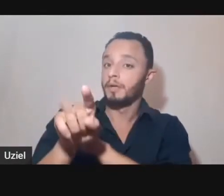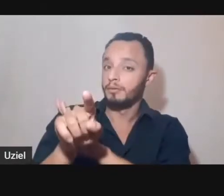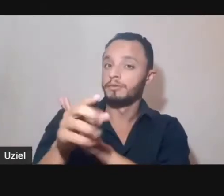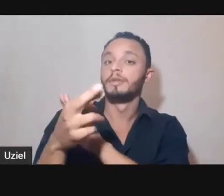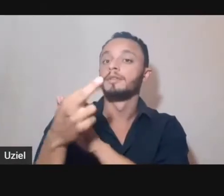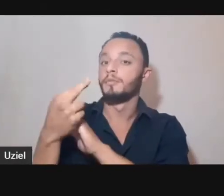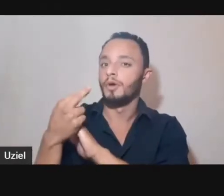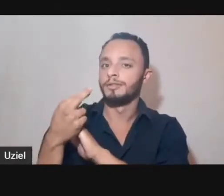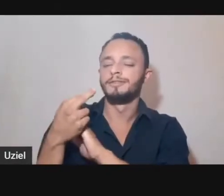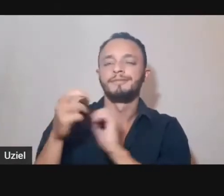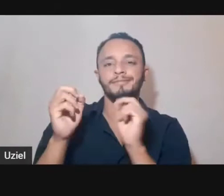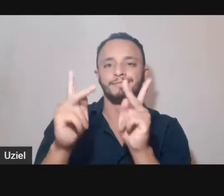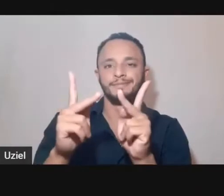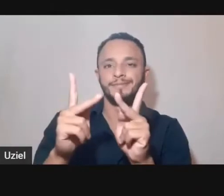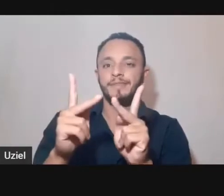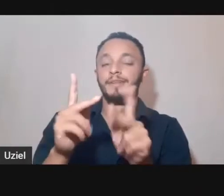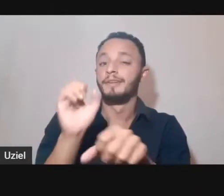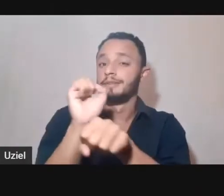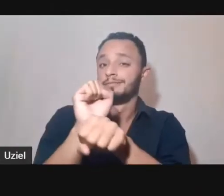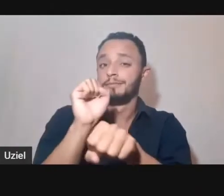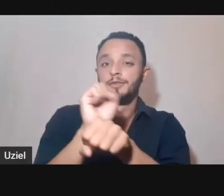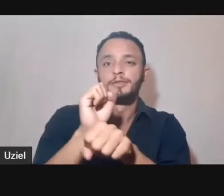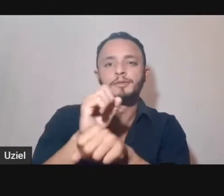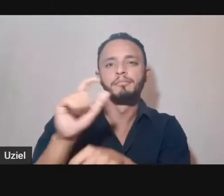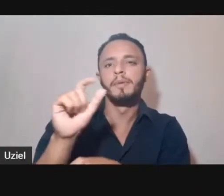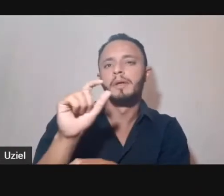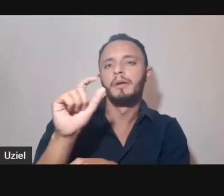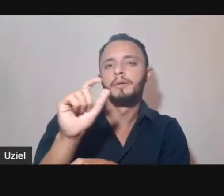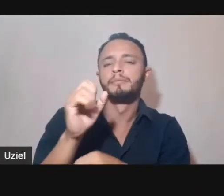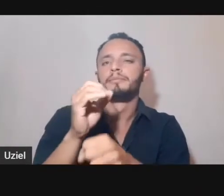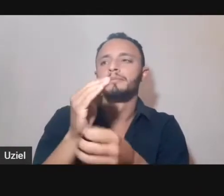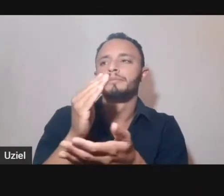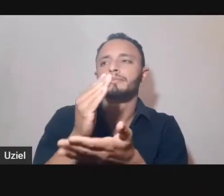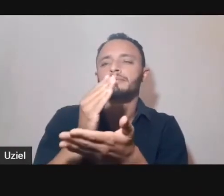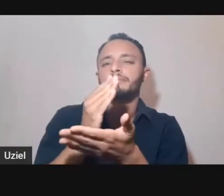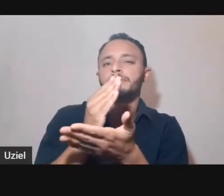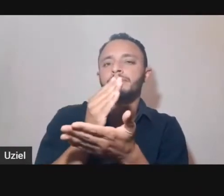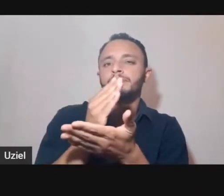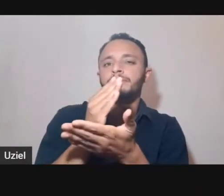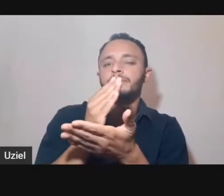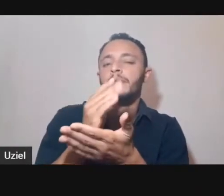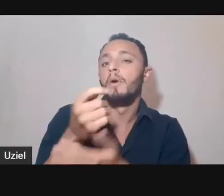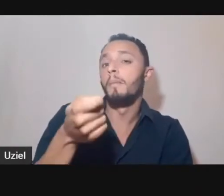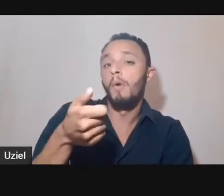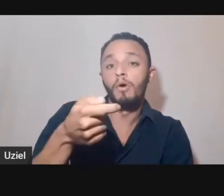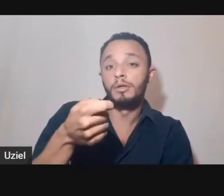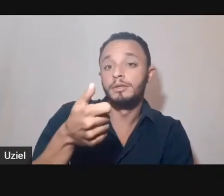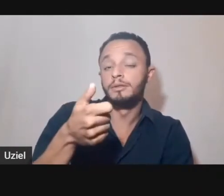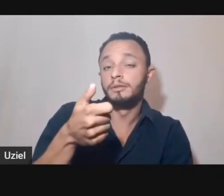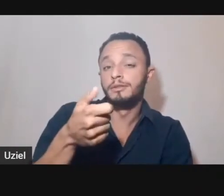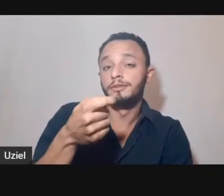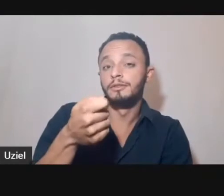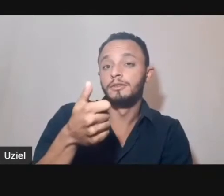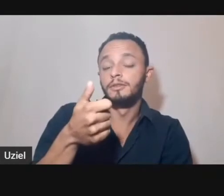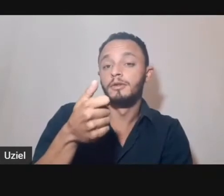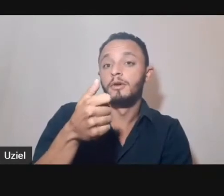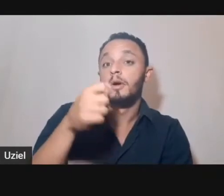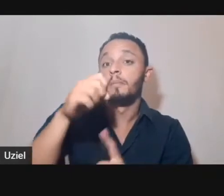Então, teremos aí alguns minutos ainda, assim que a gente se reconectar com o Christian Dunker.